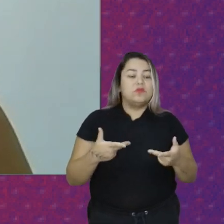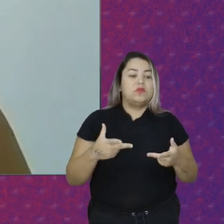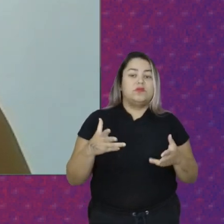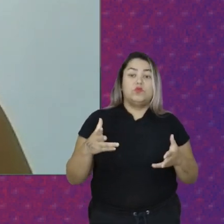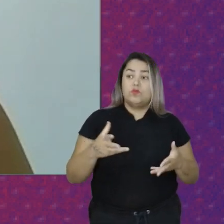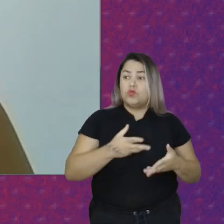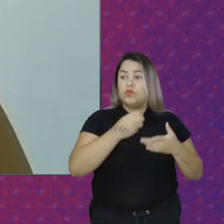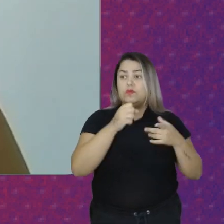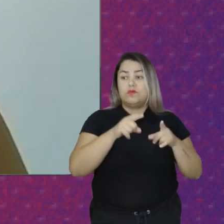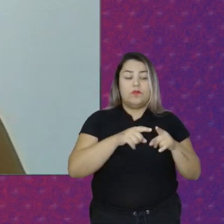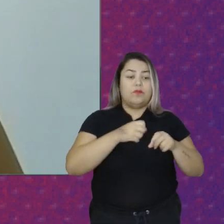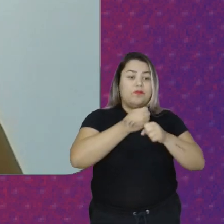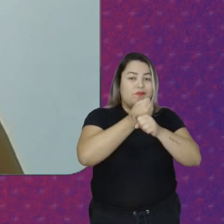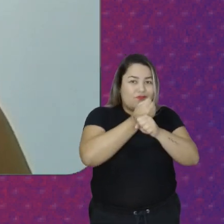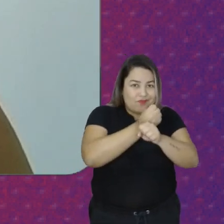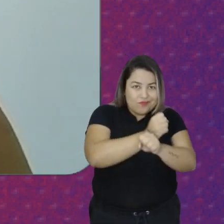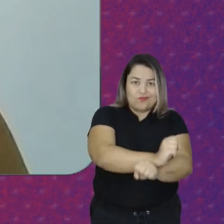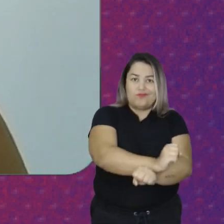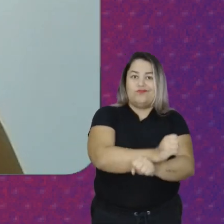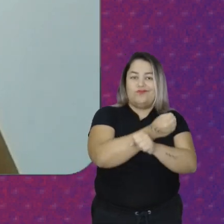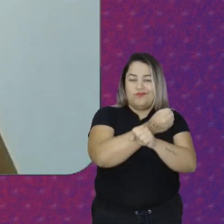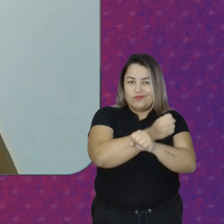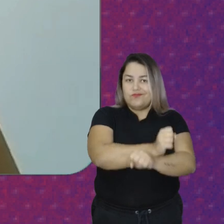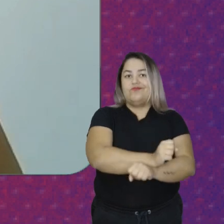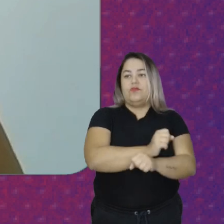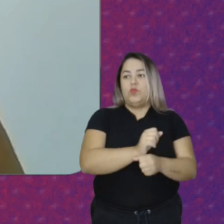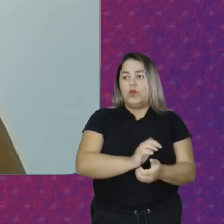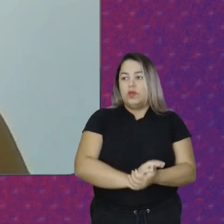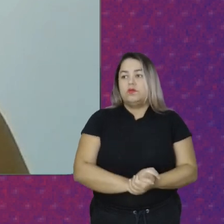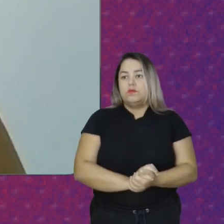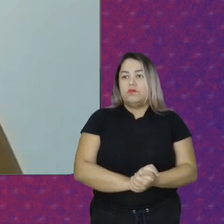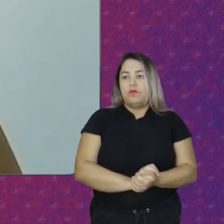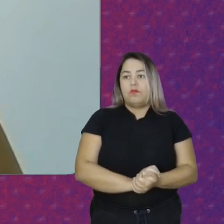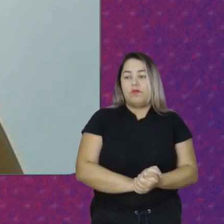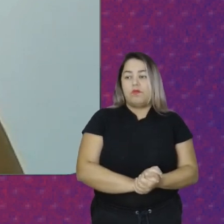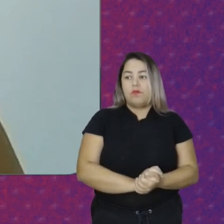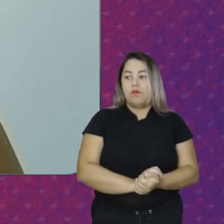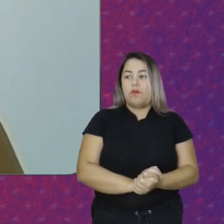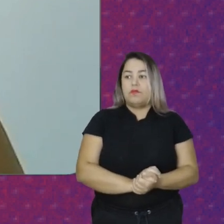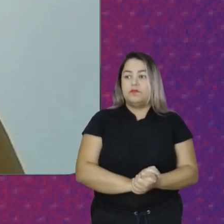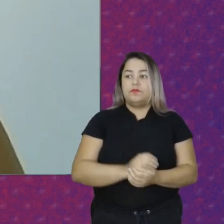resgatadas de condições de trabalho análogas à escravidão. Haja vista